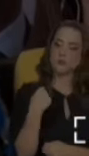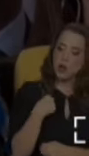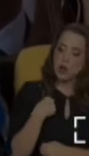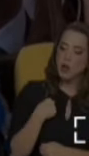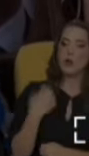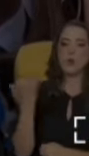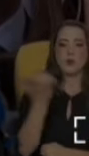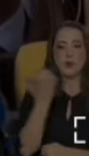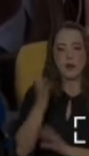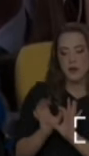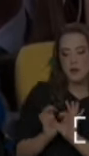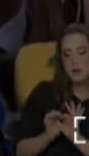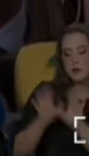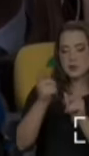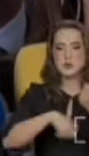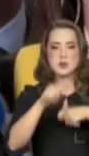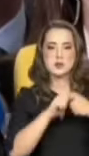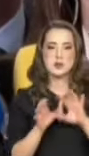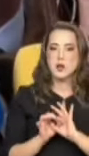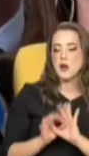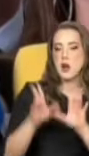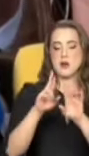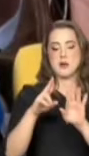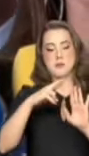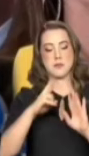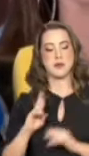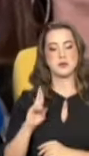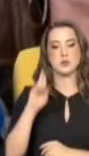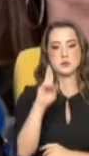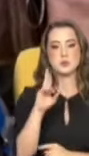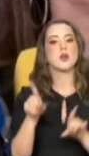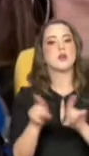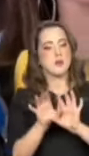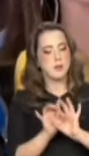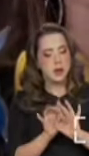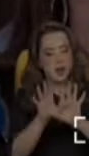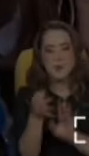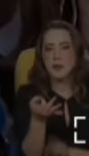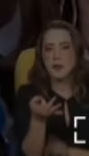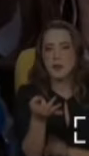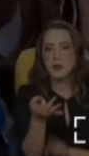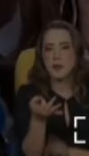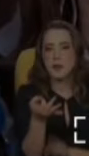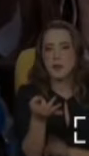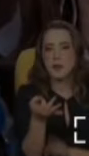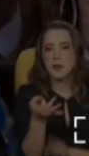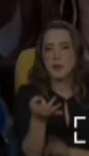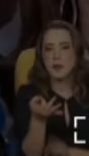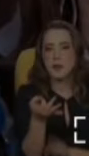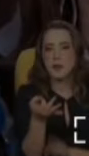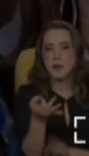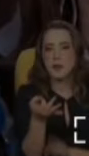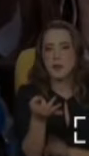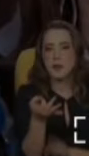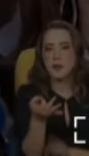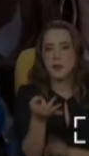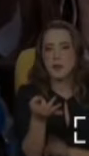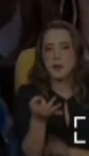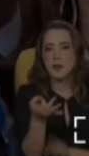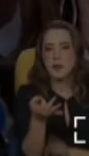A liberdade econômica, a liberdade religiosa, a liberdade de opinião. Peraí, são pessoas, não, são